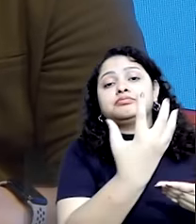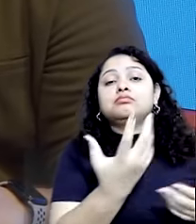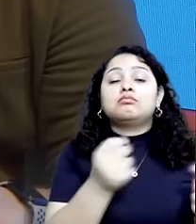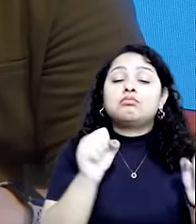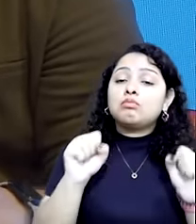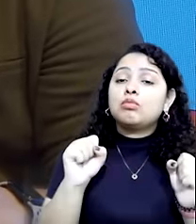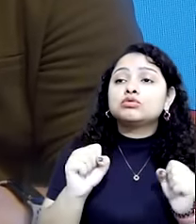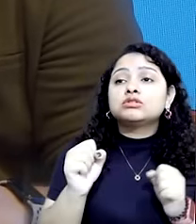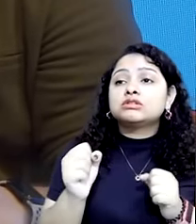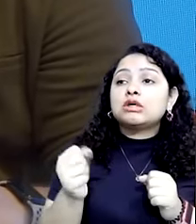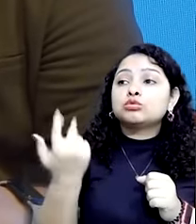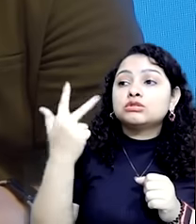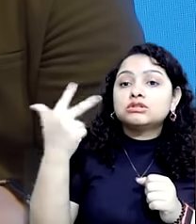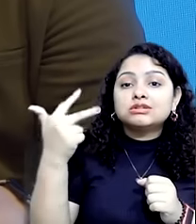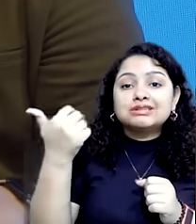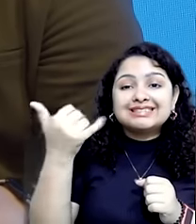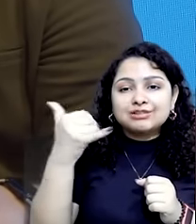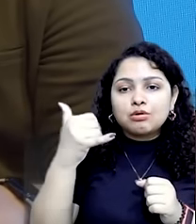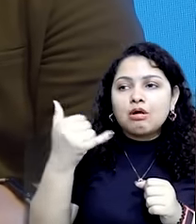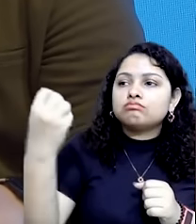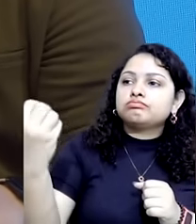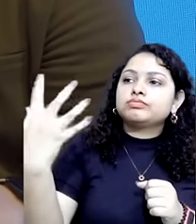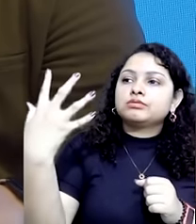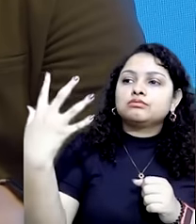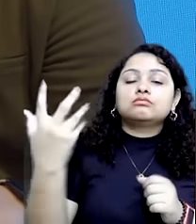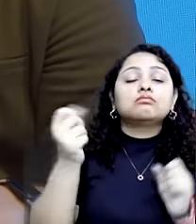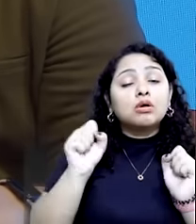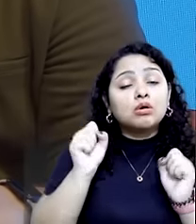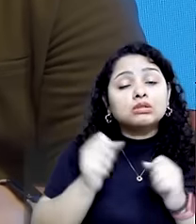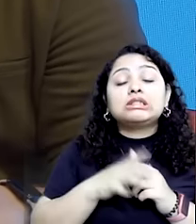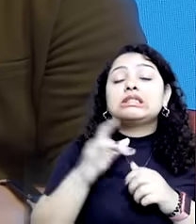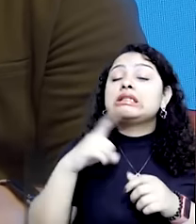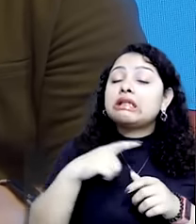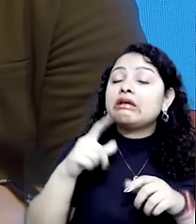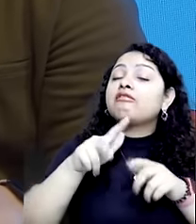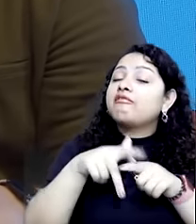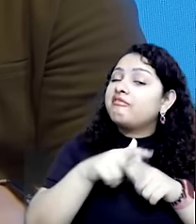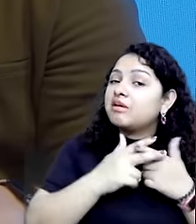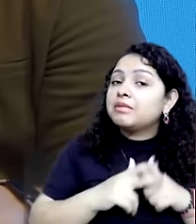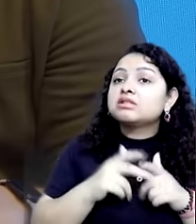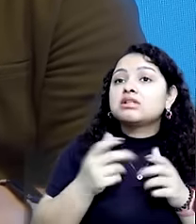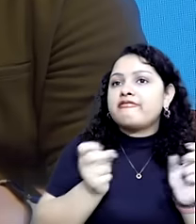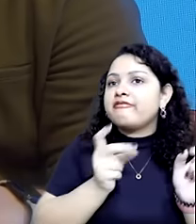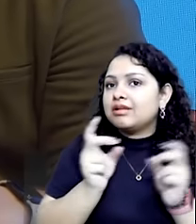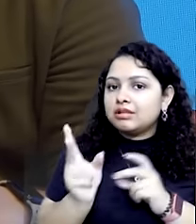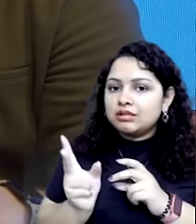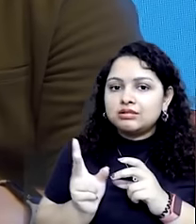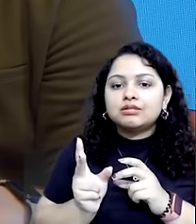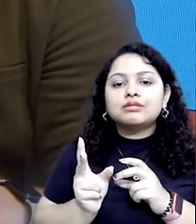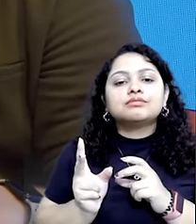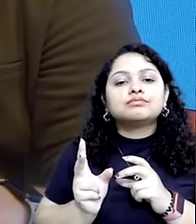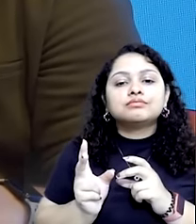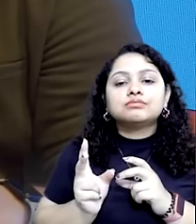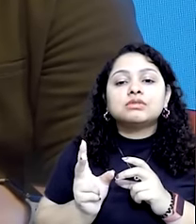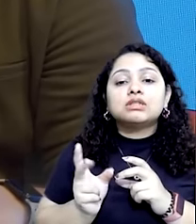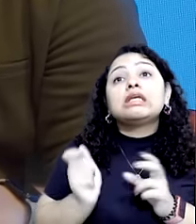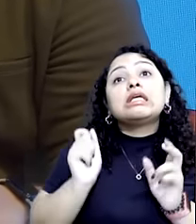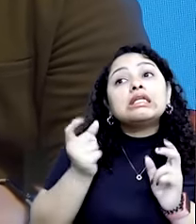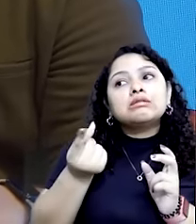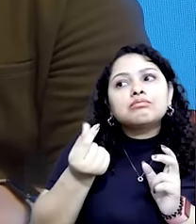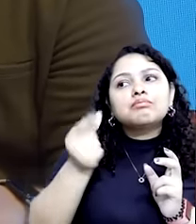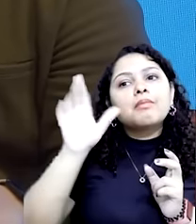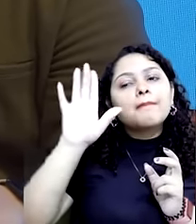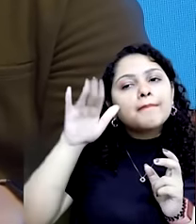a a lanterna do celular existem e ferramentas que hoje são vendidas e são estão cada vez mais acess í